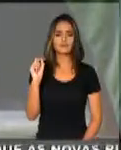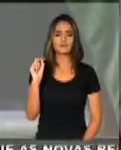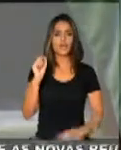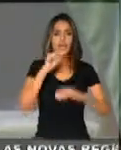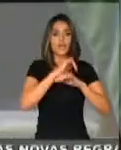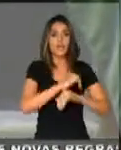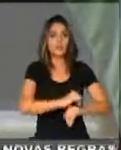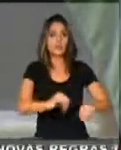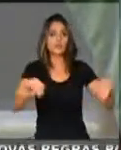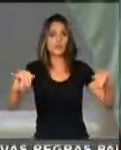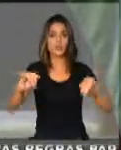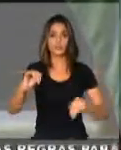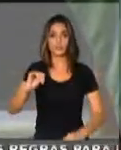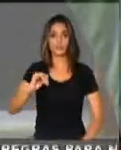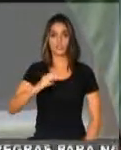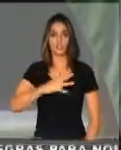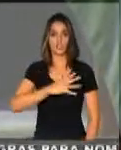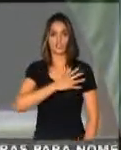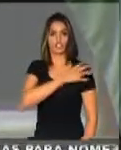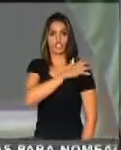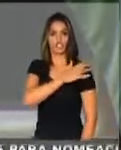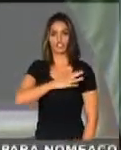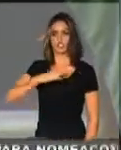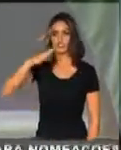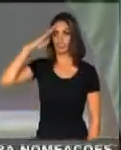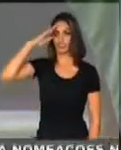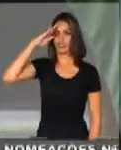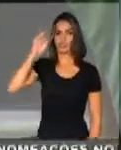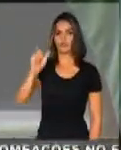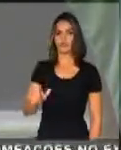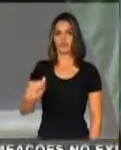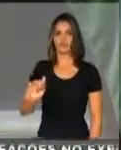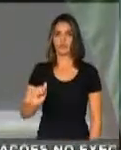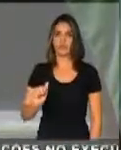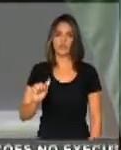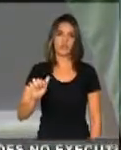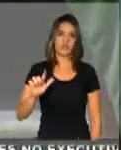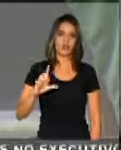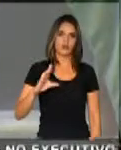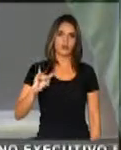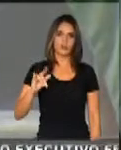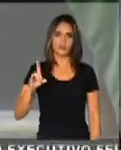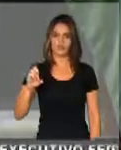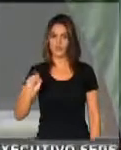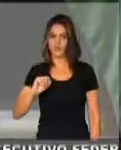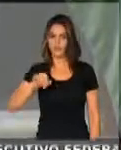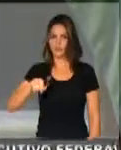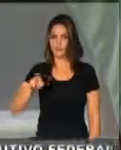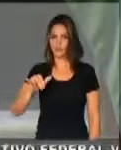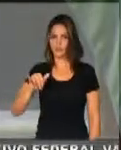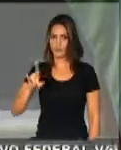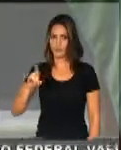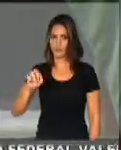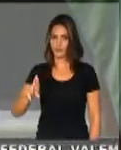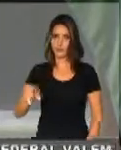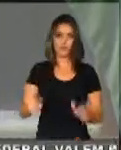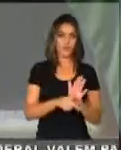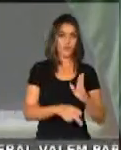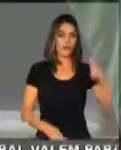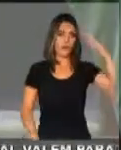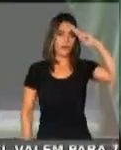tenha sido anunciado que o general Alcides Valeriano de Faria Júnior, do Exército Brasileiro,